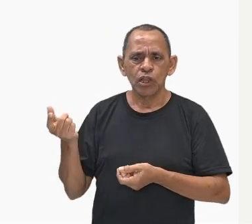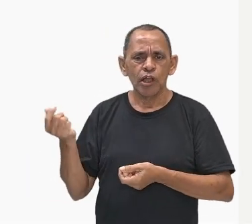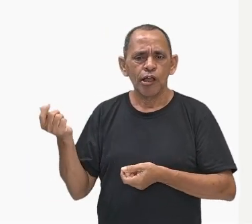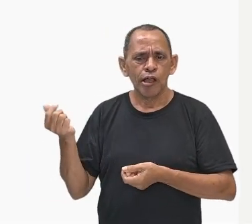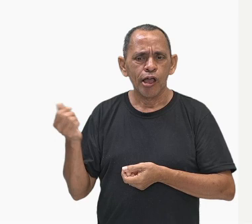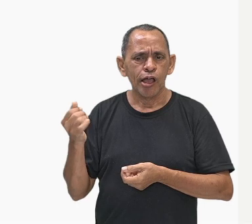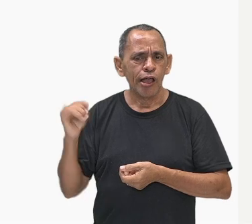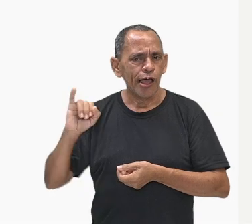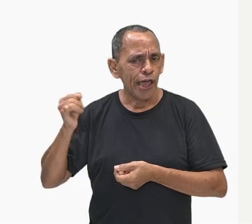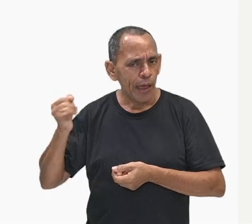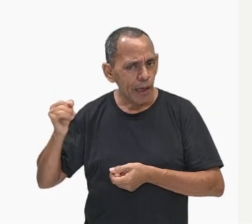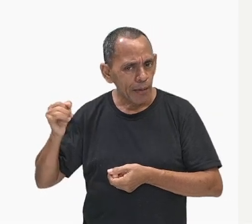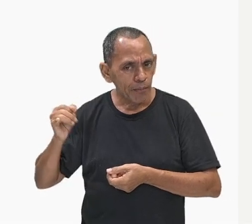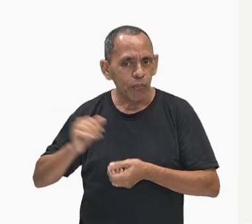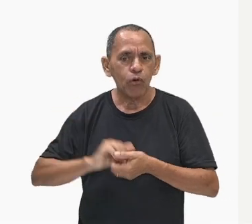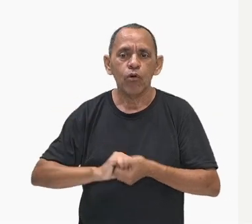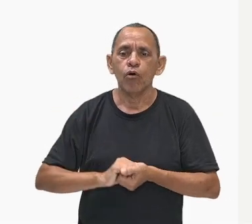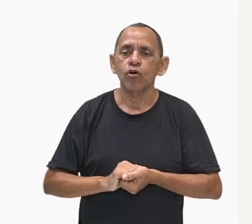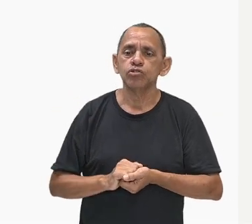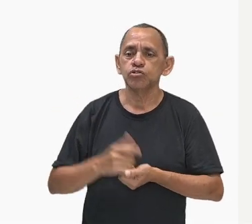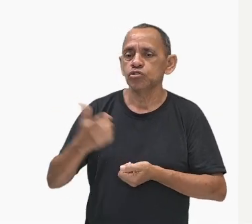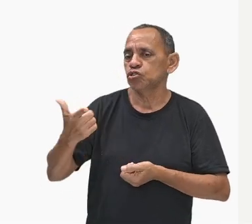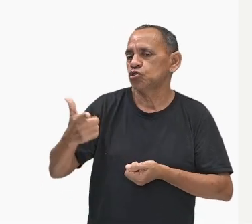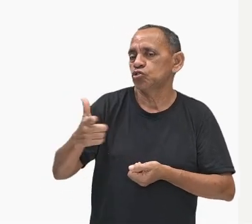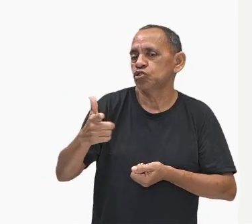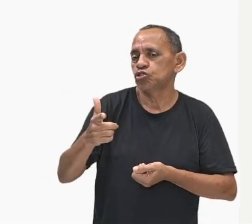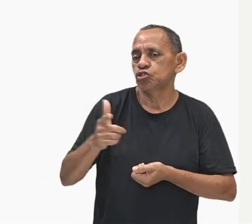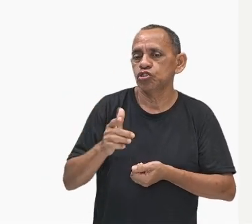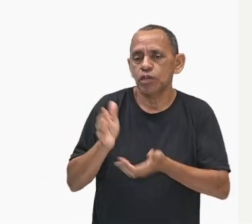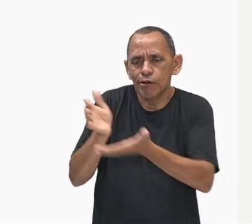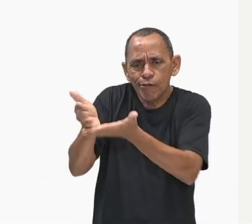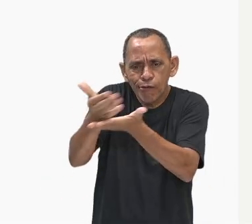que era composto de sua maioria